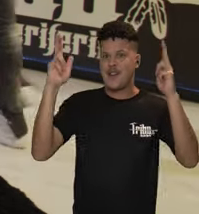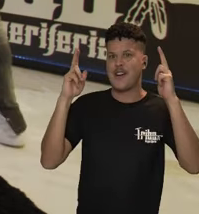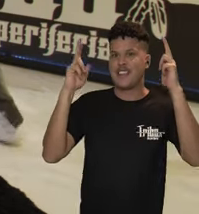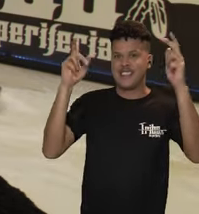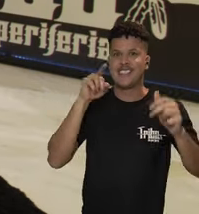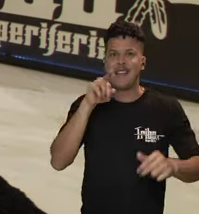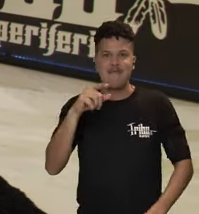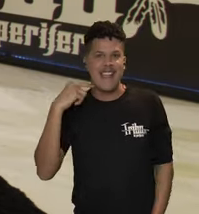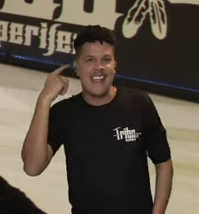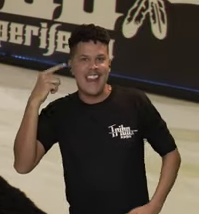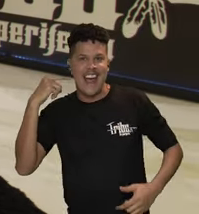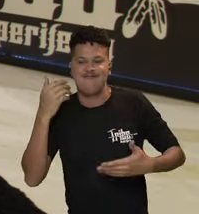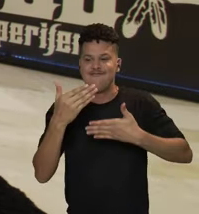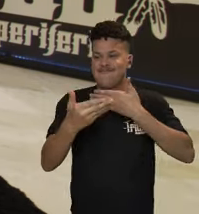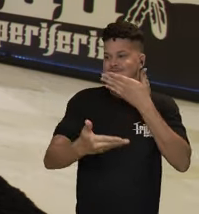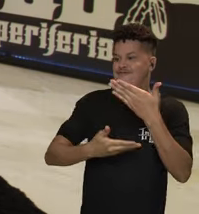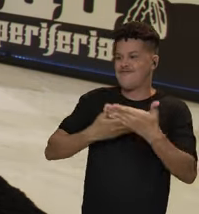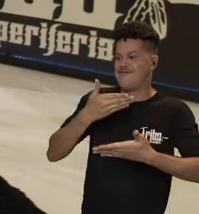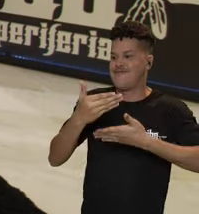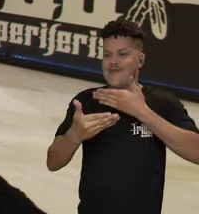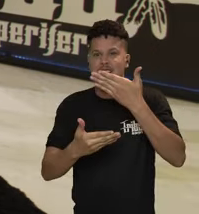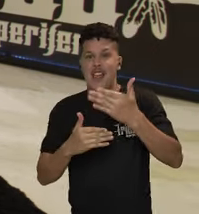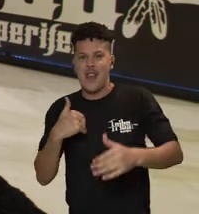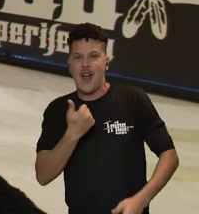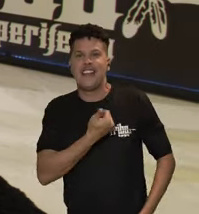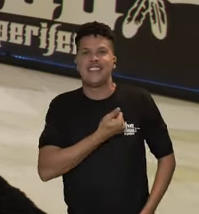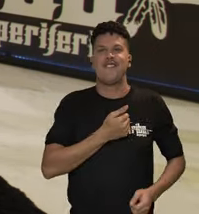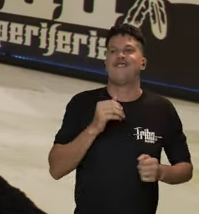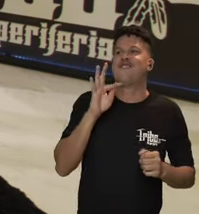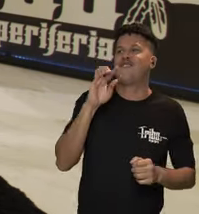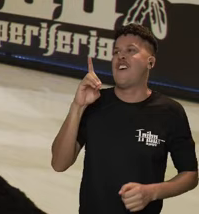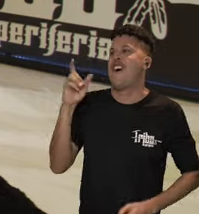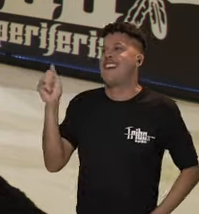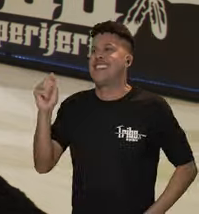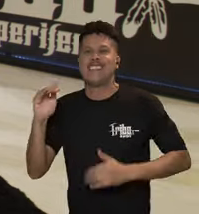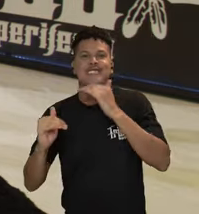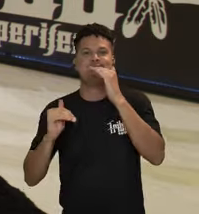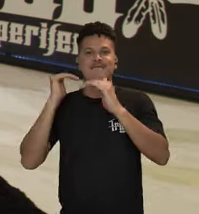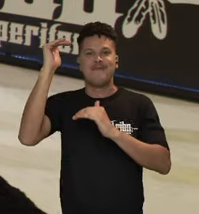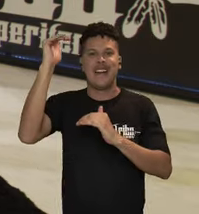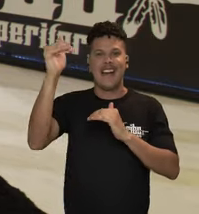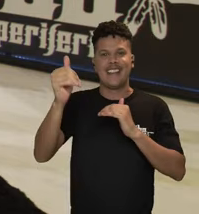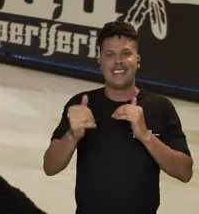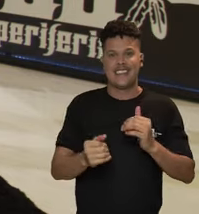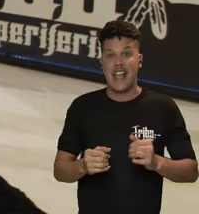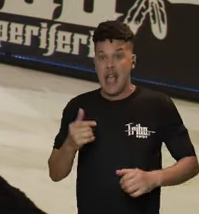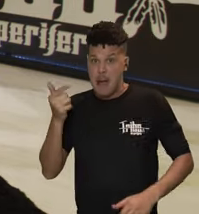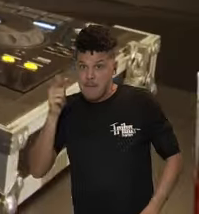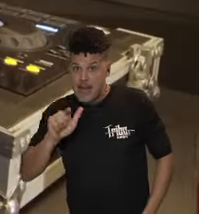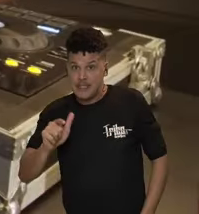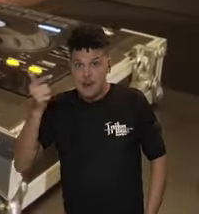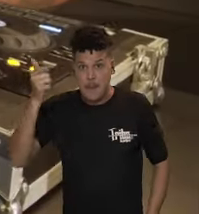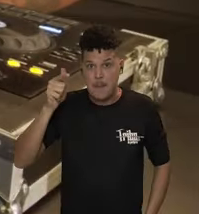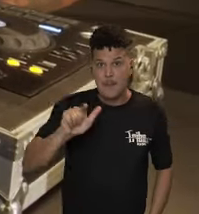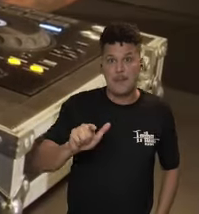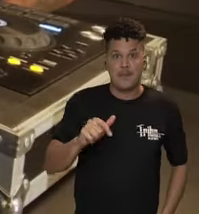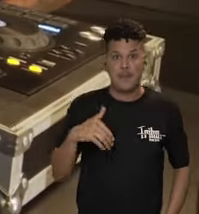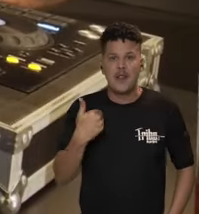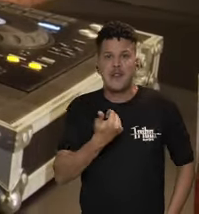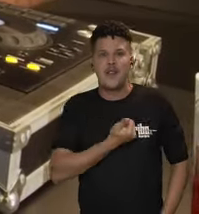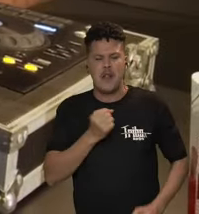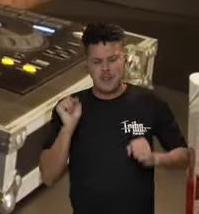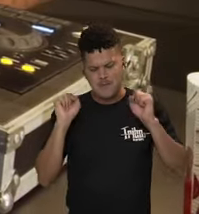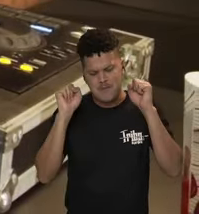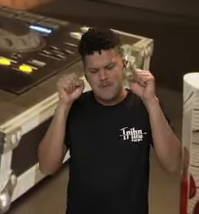se envolve. Nós vira, nós dorme, nós é foda demais. Reprise, repete, nós